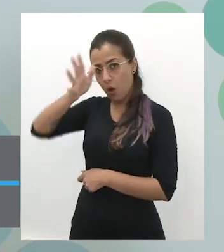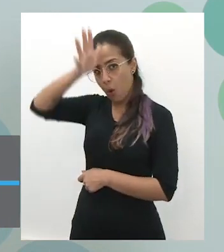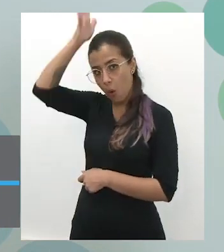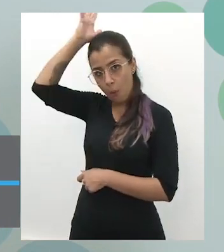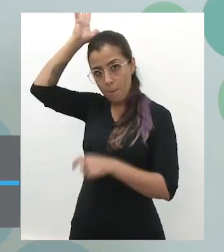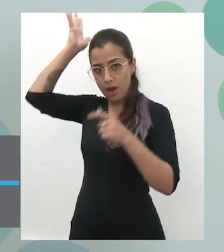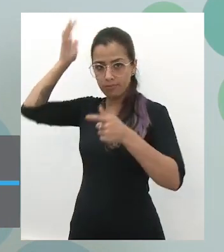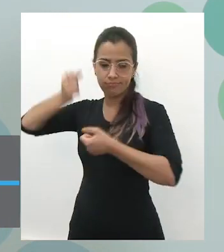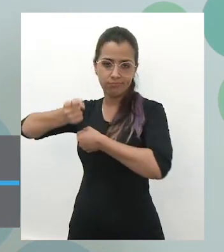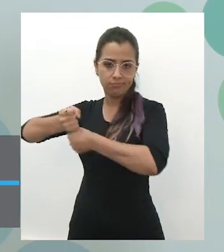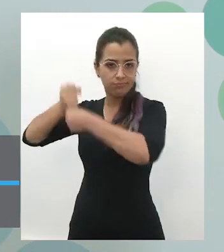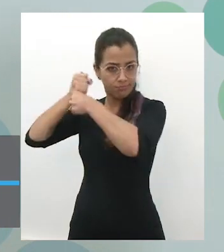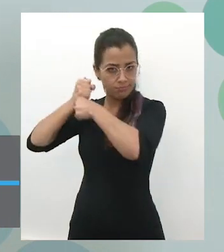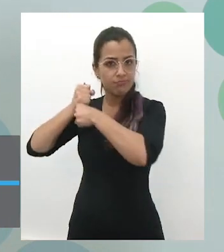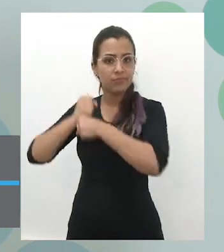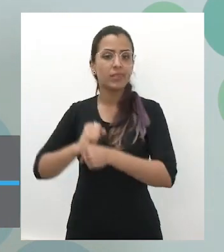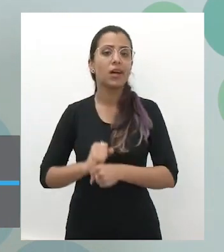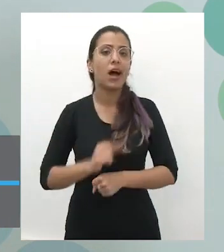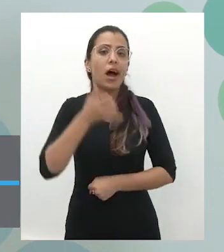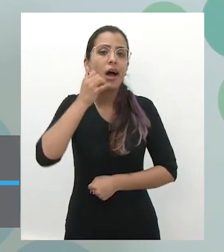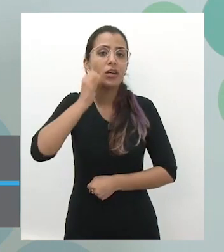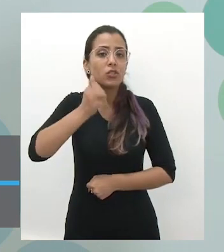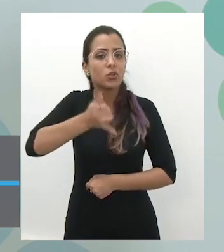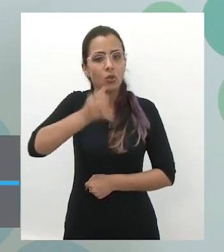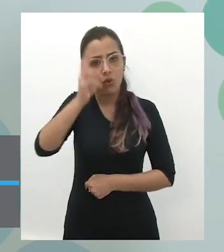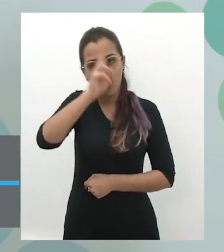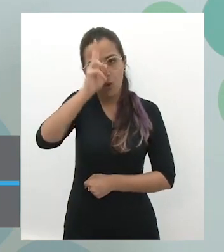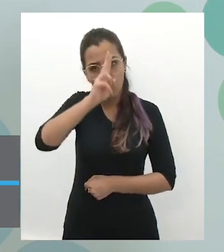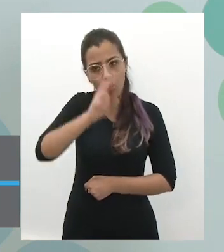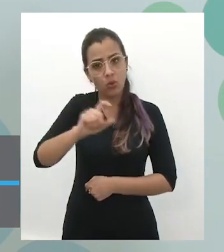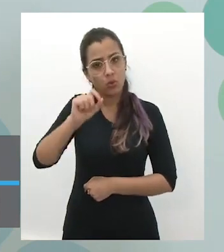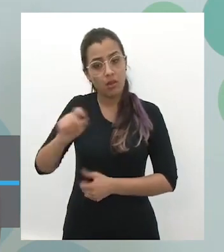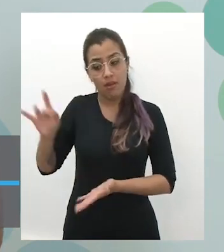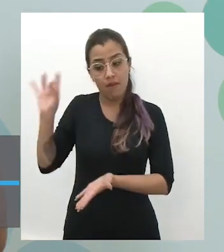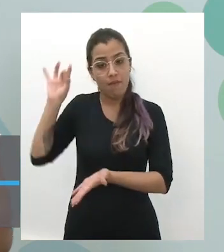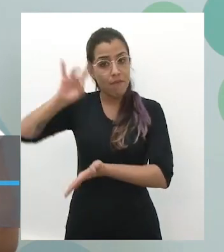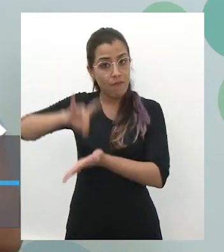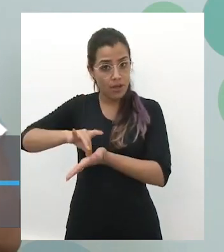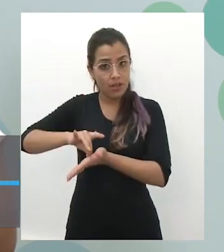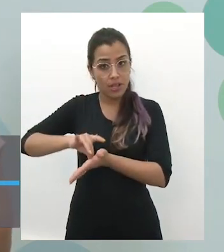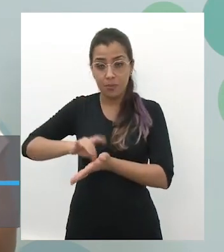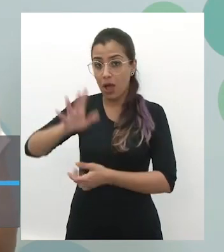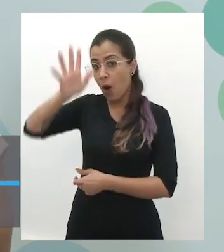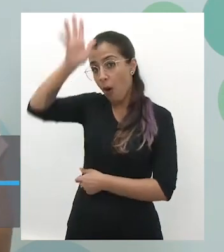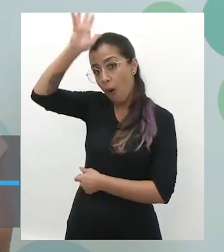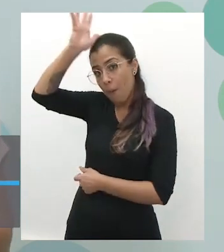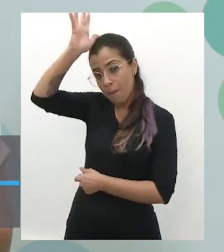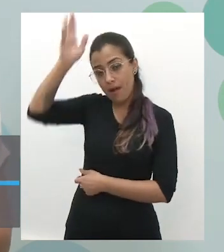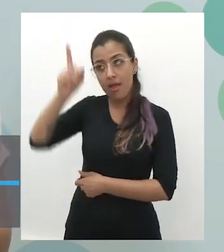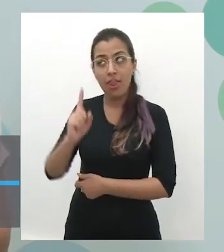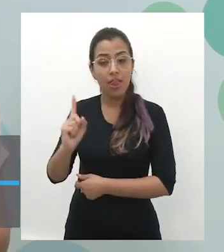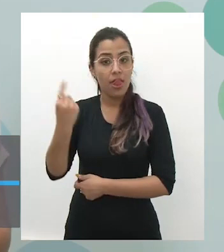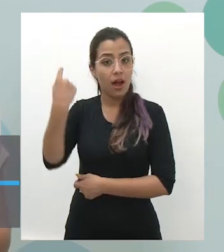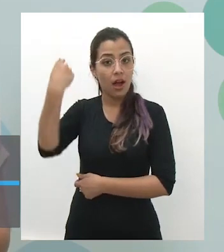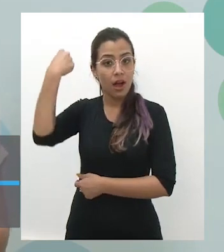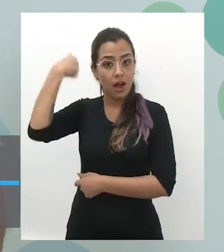era a verdade absoluta? A história de Rômulo e Remo. Essa era a verdade absoluta para os romanos, lá no